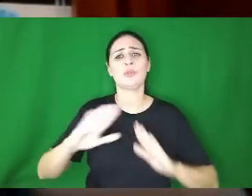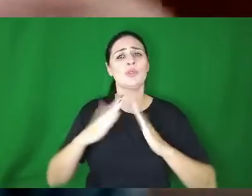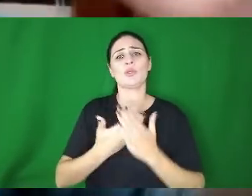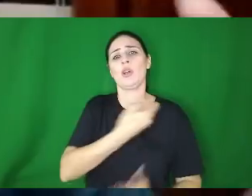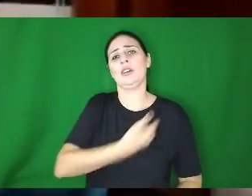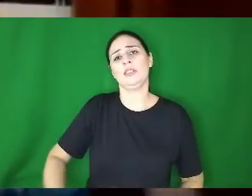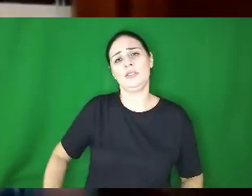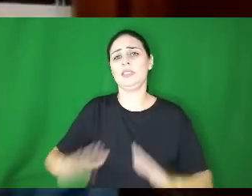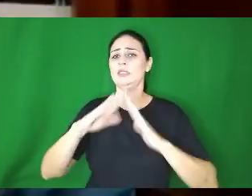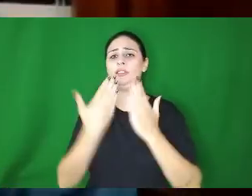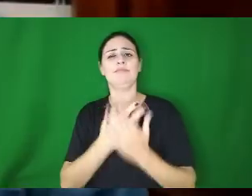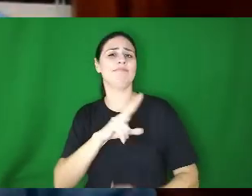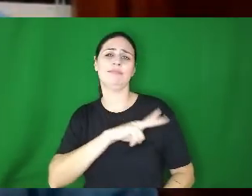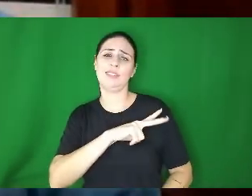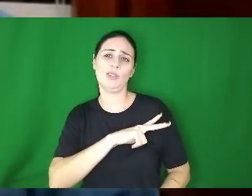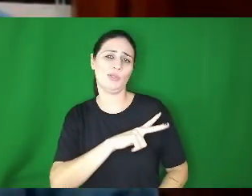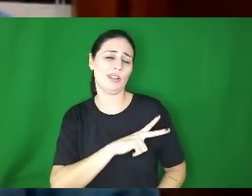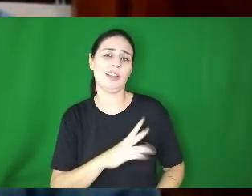se perder nessa pluralidade. Então,